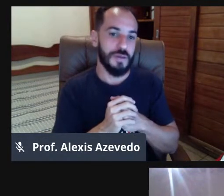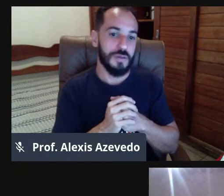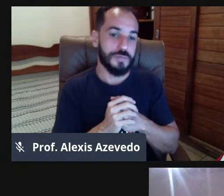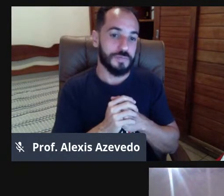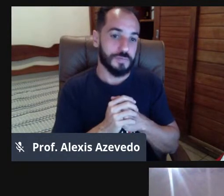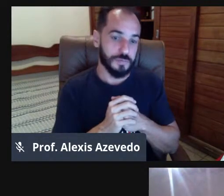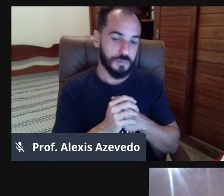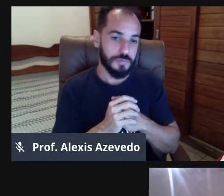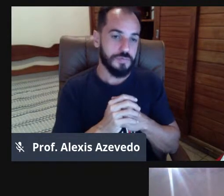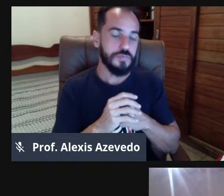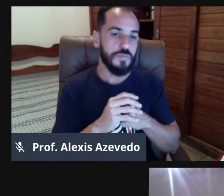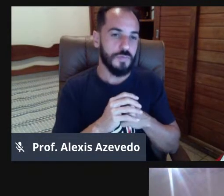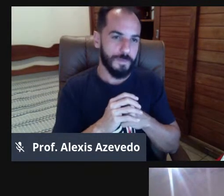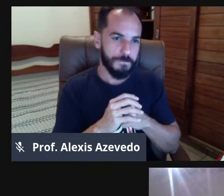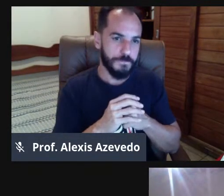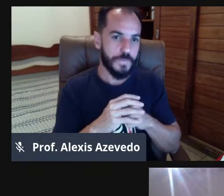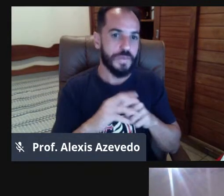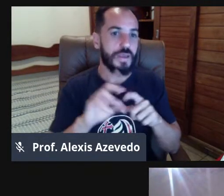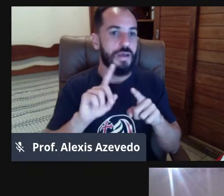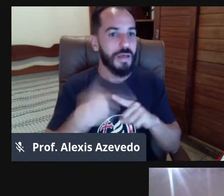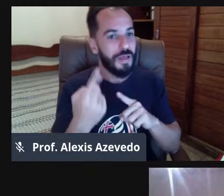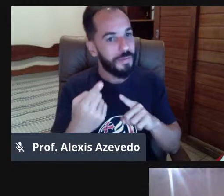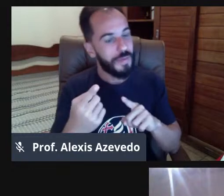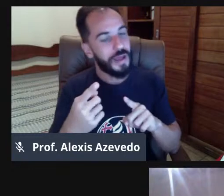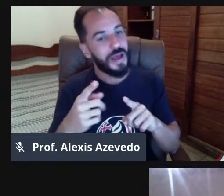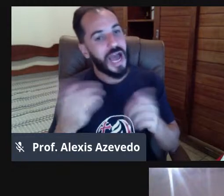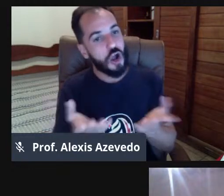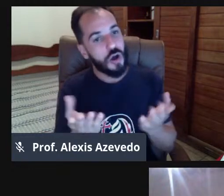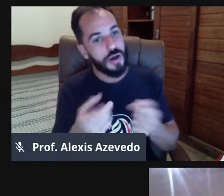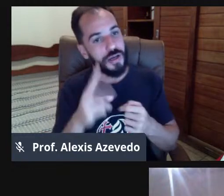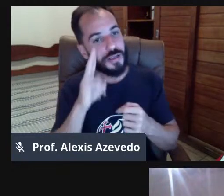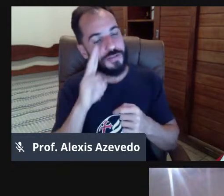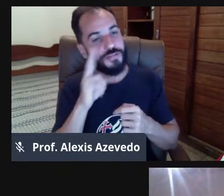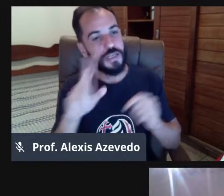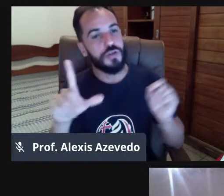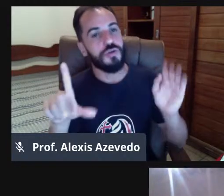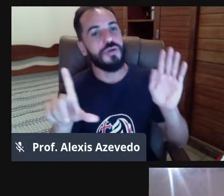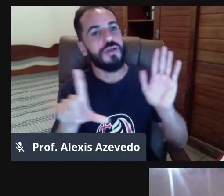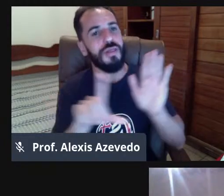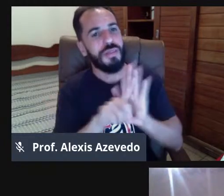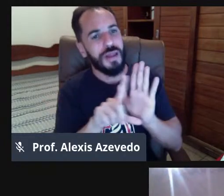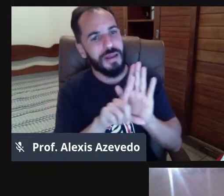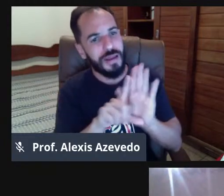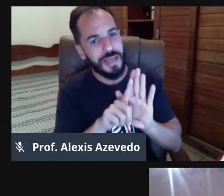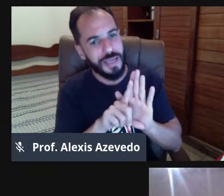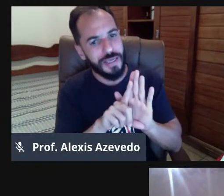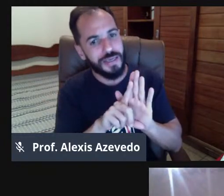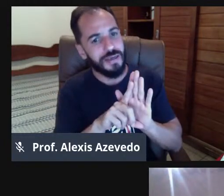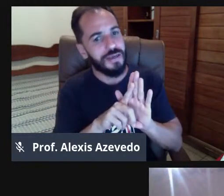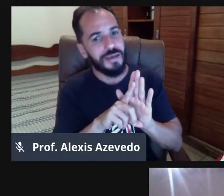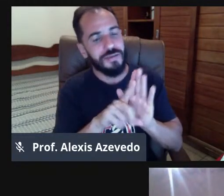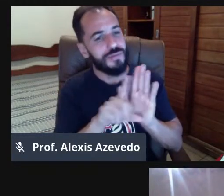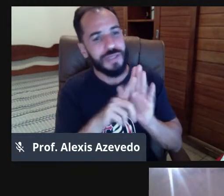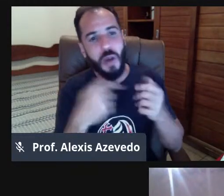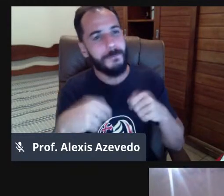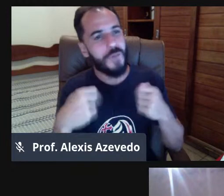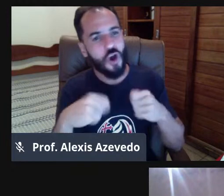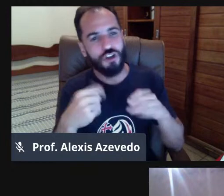os trâmites, que existem leis para bem restritivas com relação à